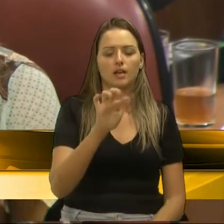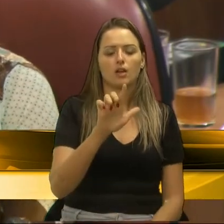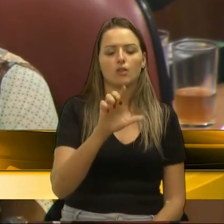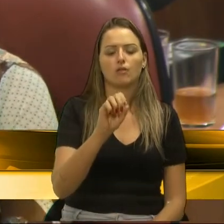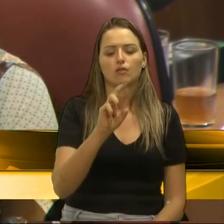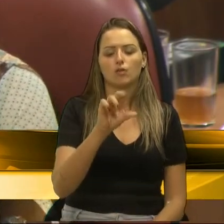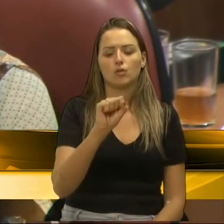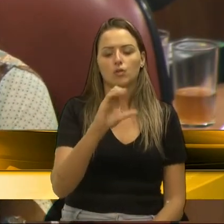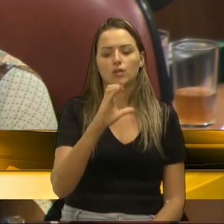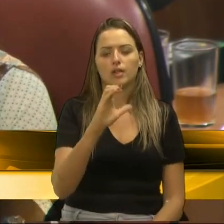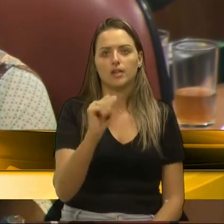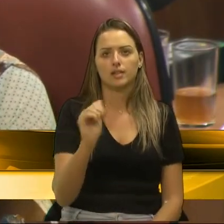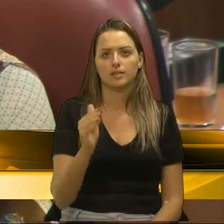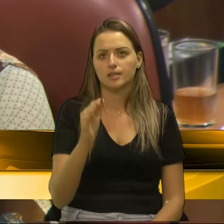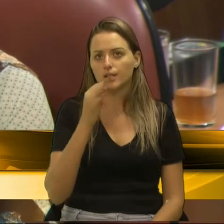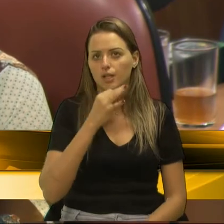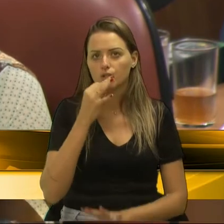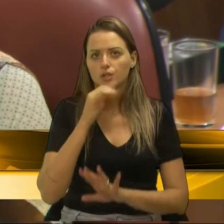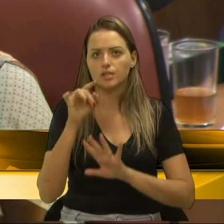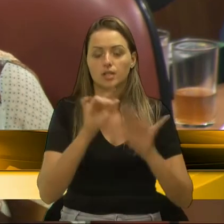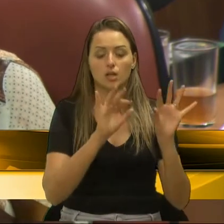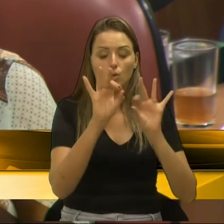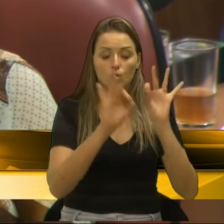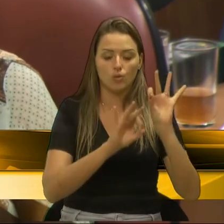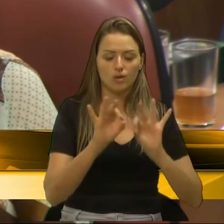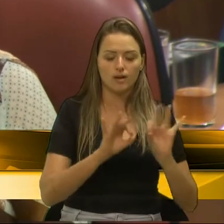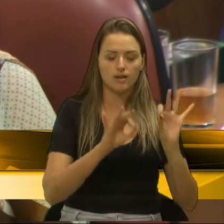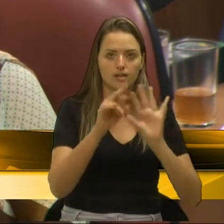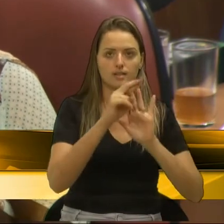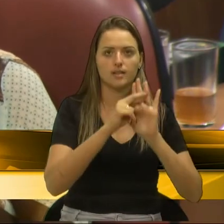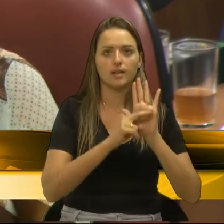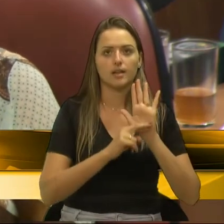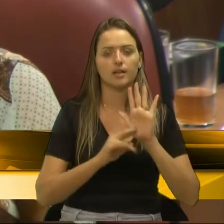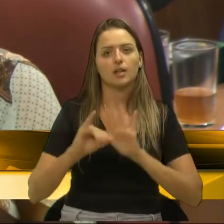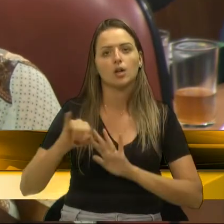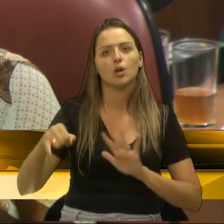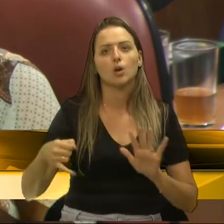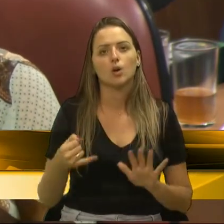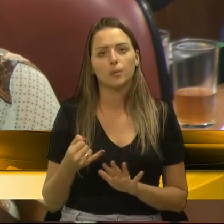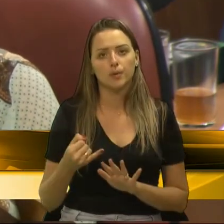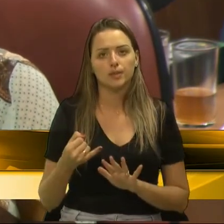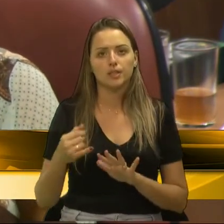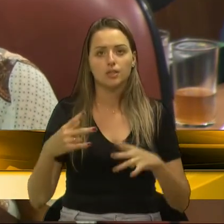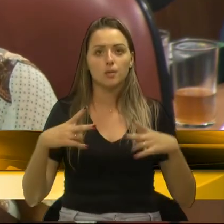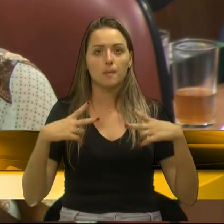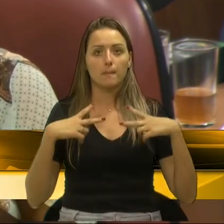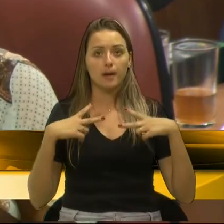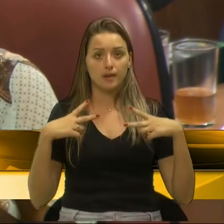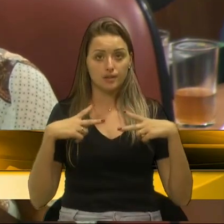ele regulamenta, né, e oportuniza a participação privada